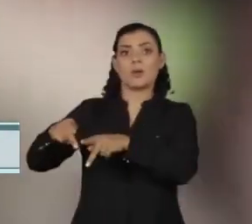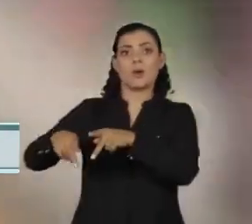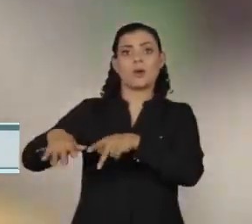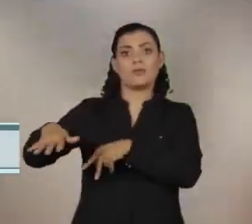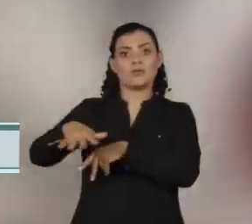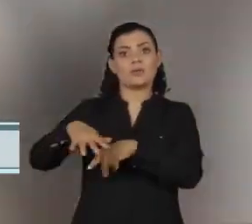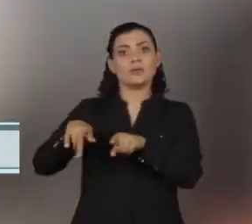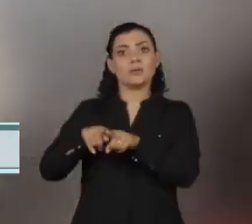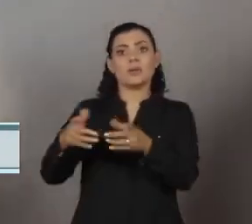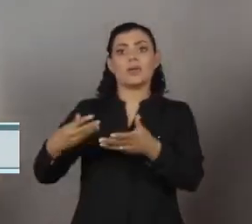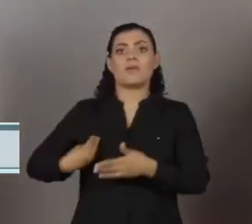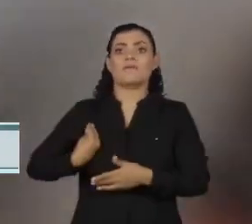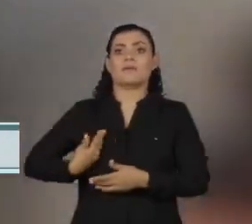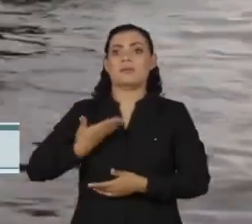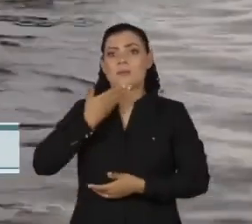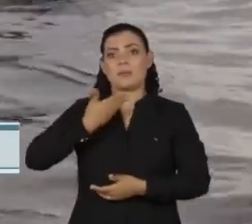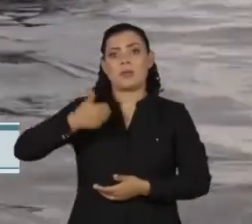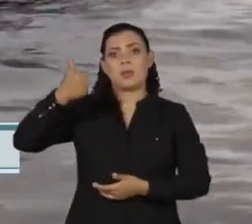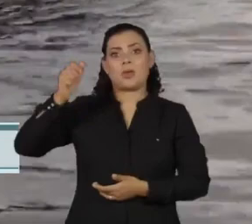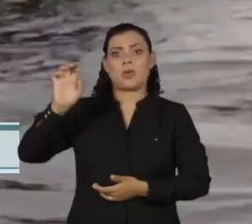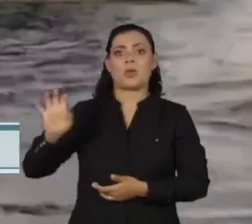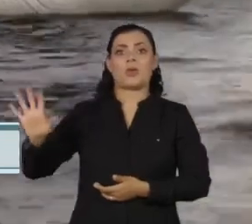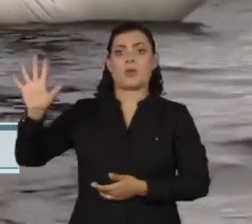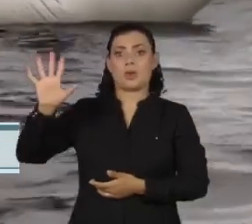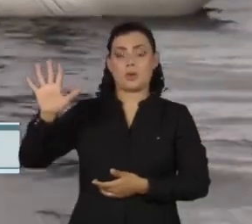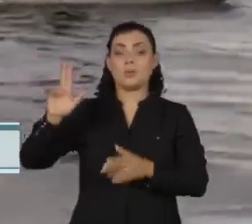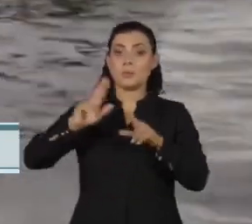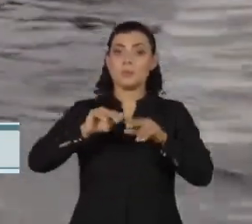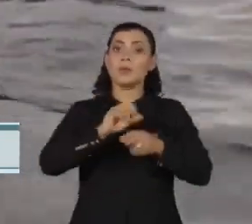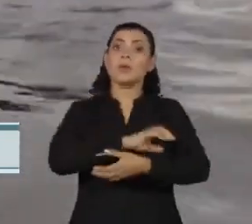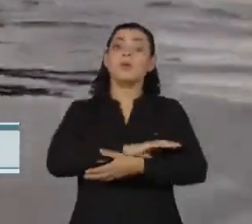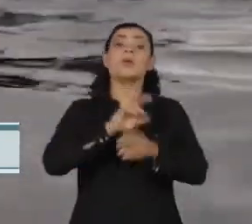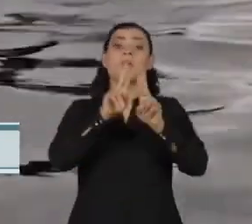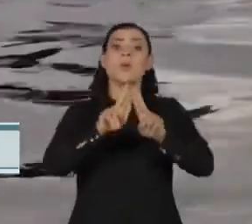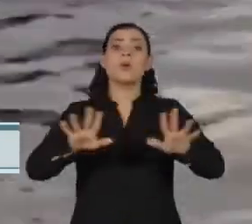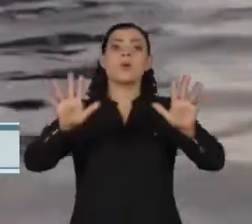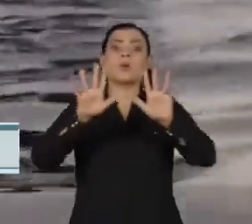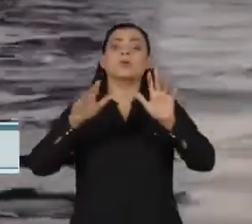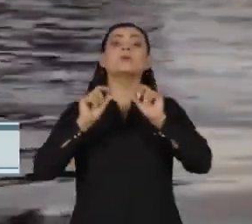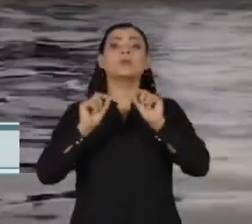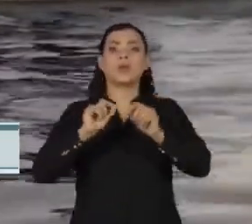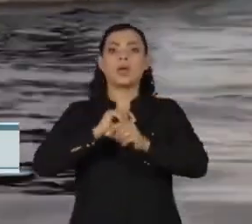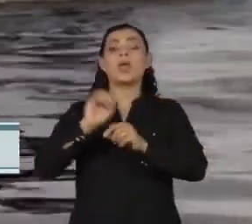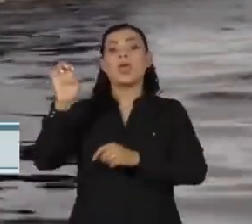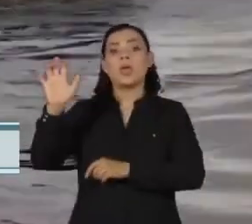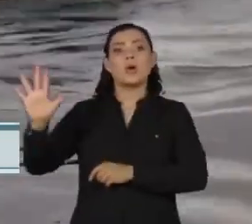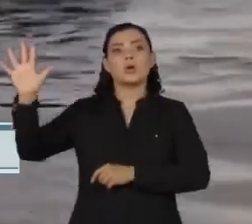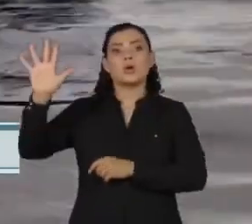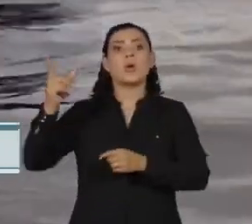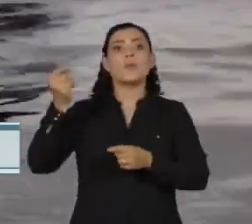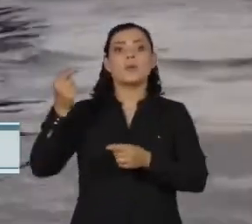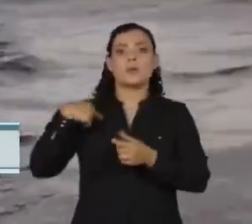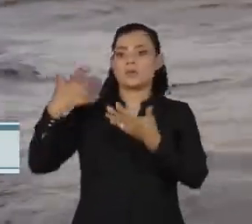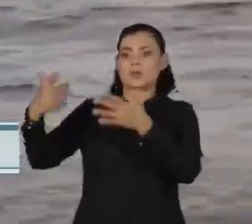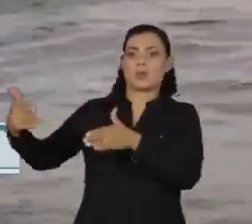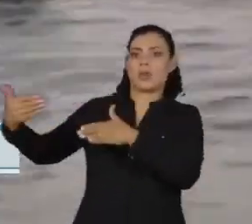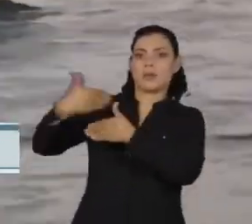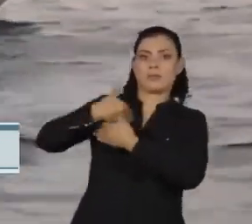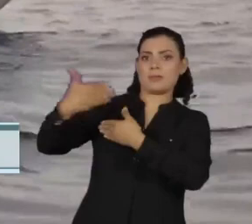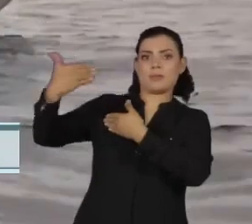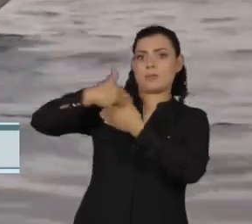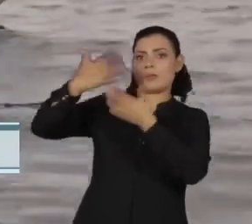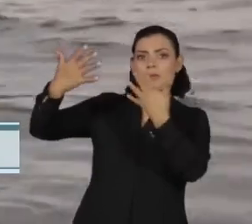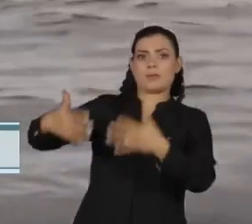Líbia em busca de uma vida melhor na Europa a ono alega que a Europa financia Líbia para interceptar Os migrantes só no ano passado